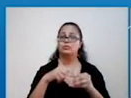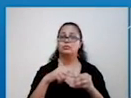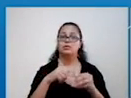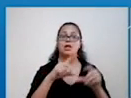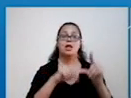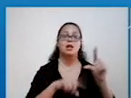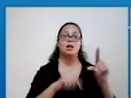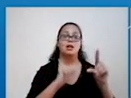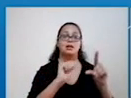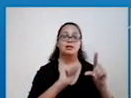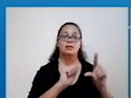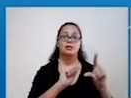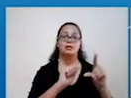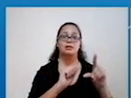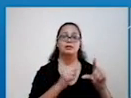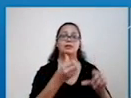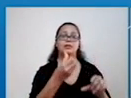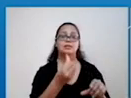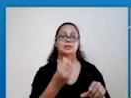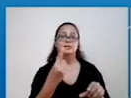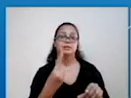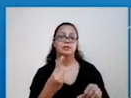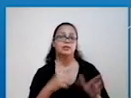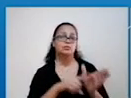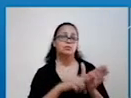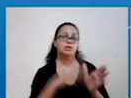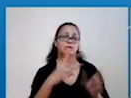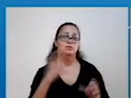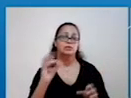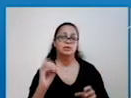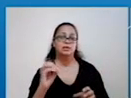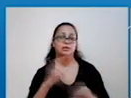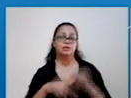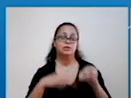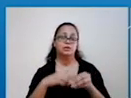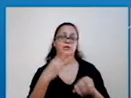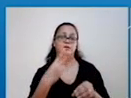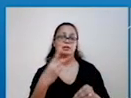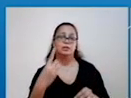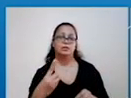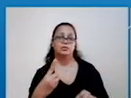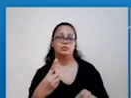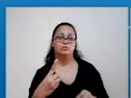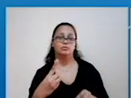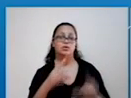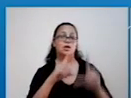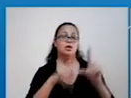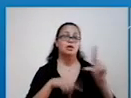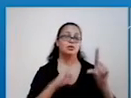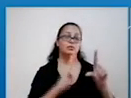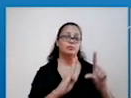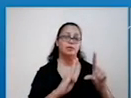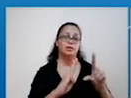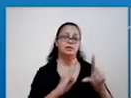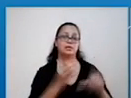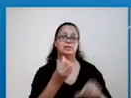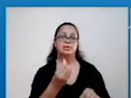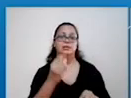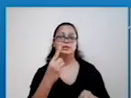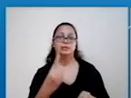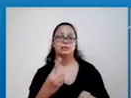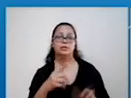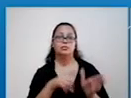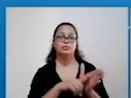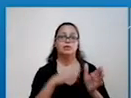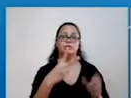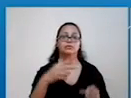aqui 61 menos 30, então, o número de nêutrons 31. No átomo B, 61 menos